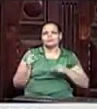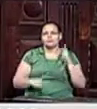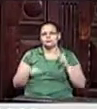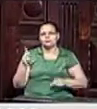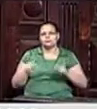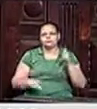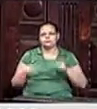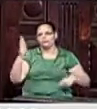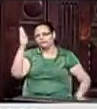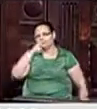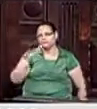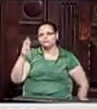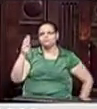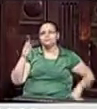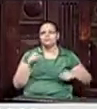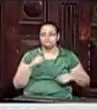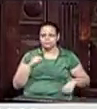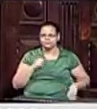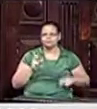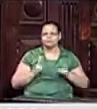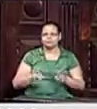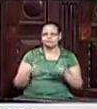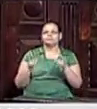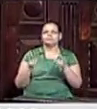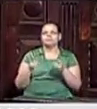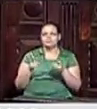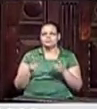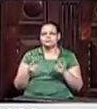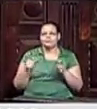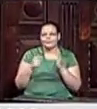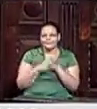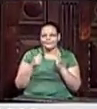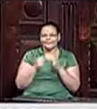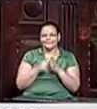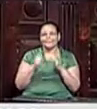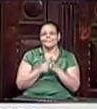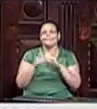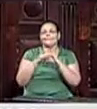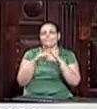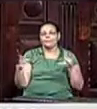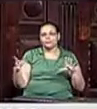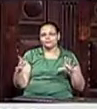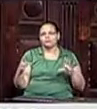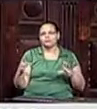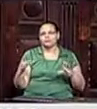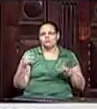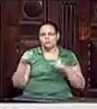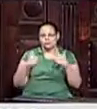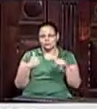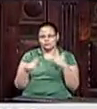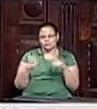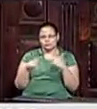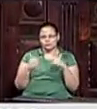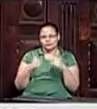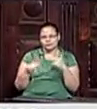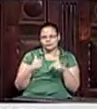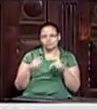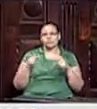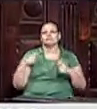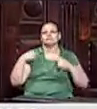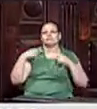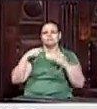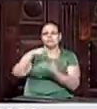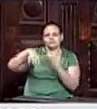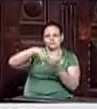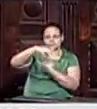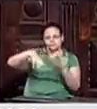brasileiro, que tem mantido permanente acesa a luta pela democracia. Aos trabalhadores que fizeram a greve geral